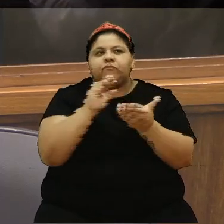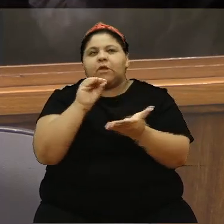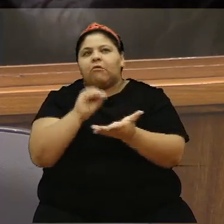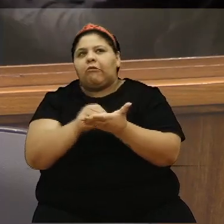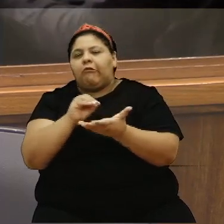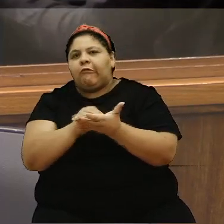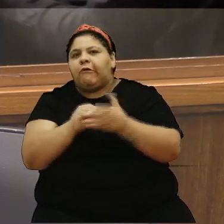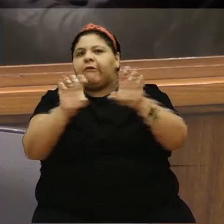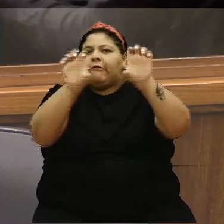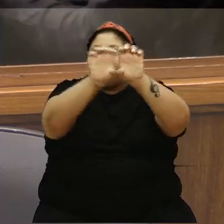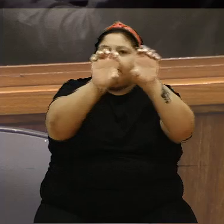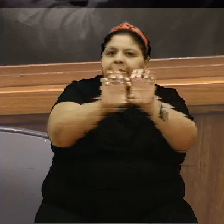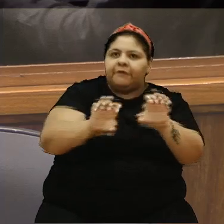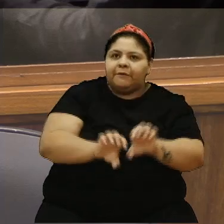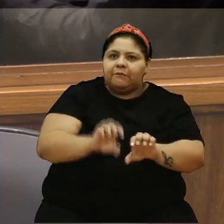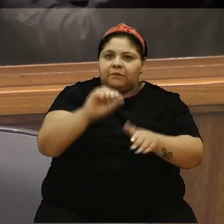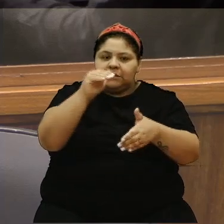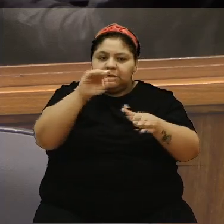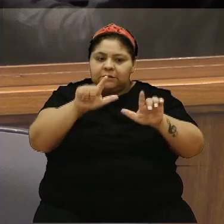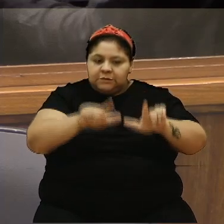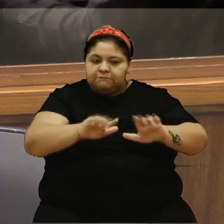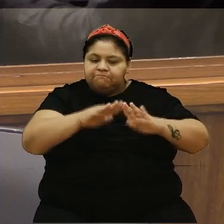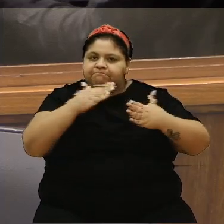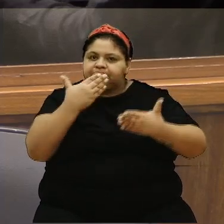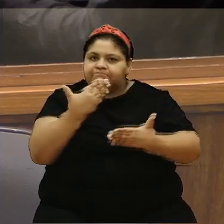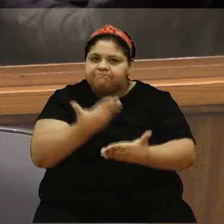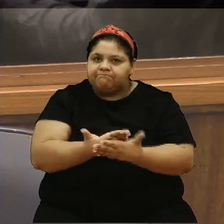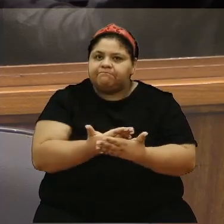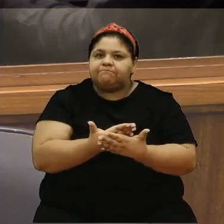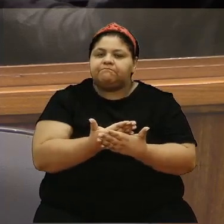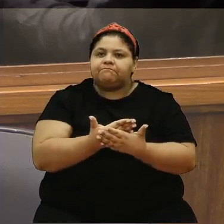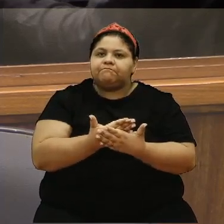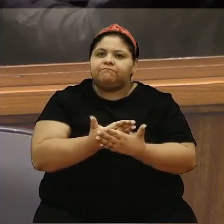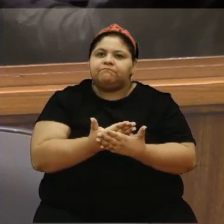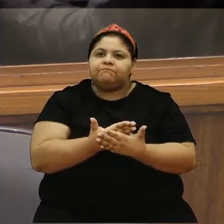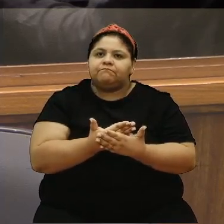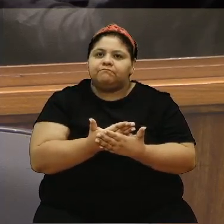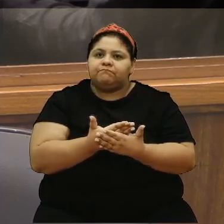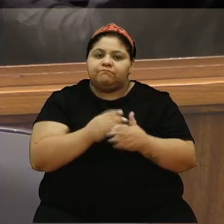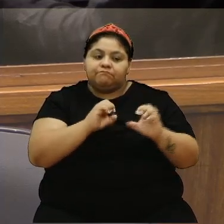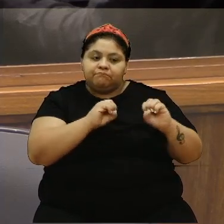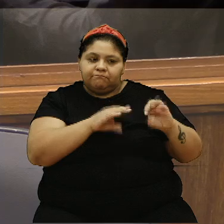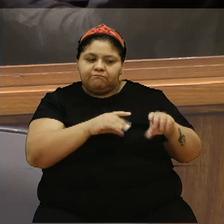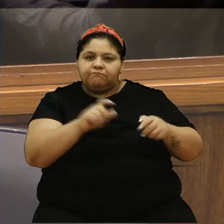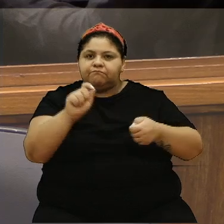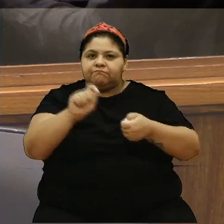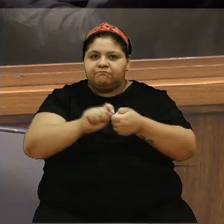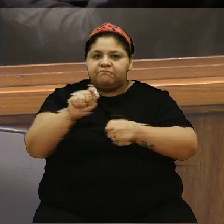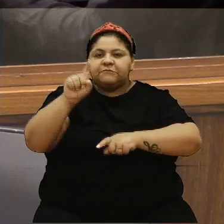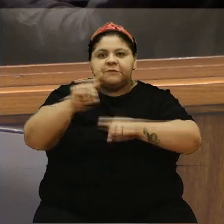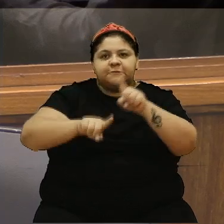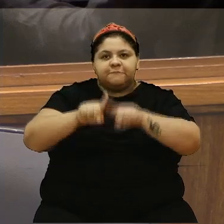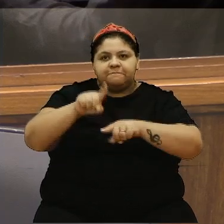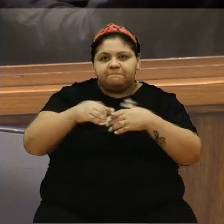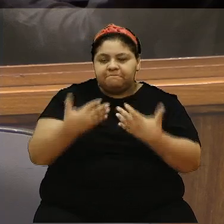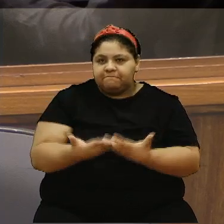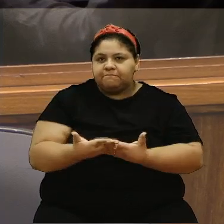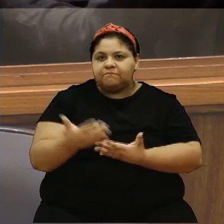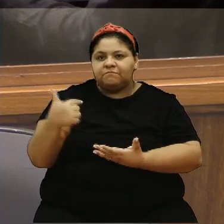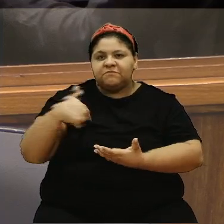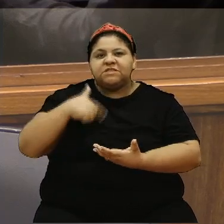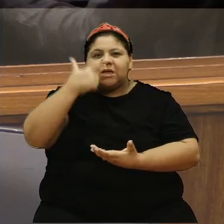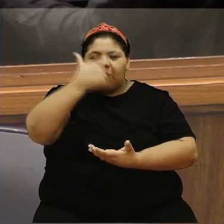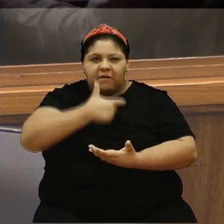falta estrutura nas salas de aula, nas salas que os educadores vão fazer as atividades, e eu